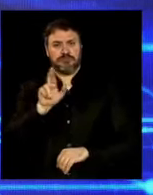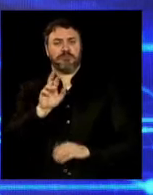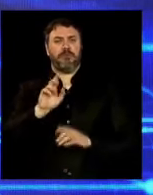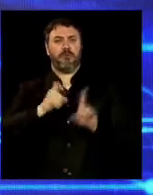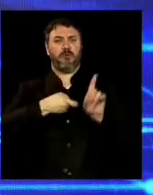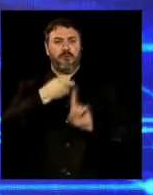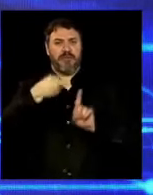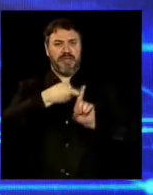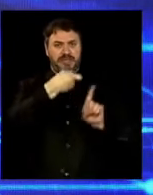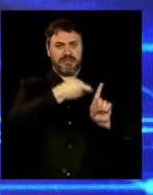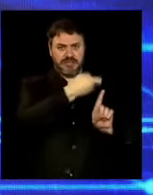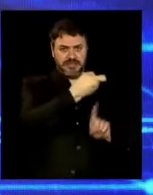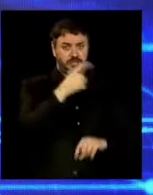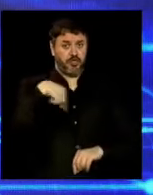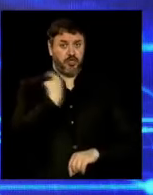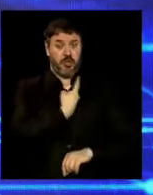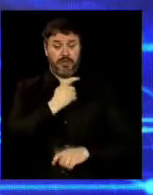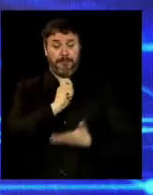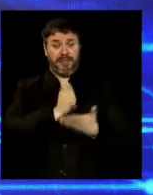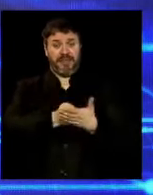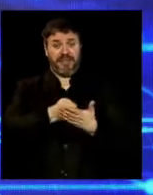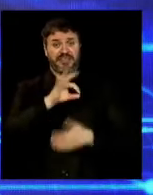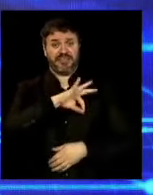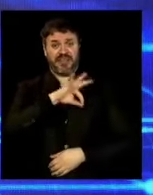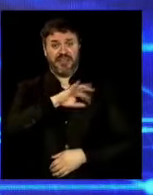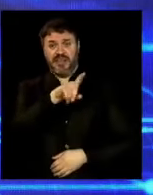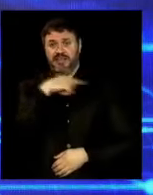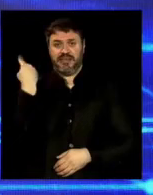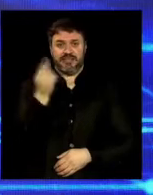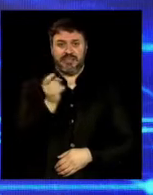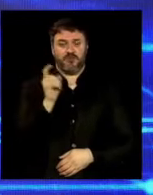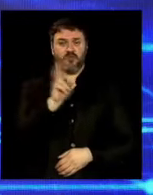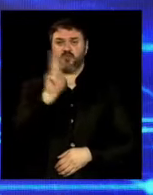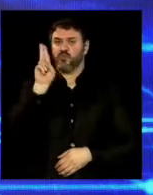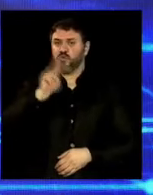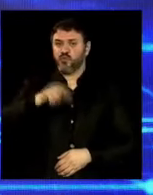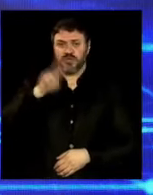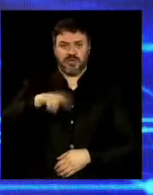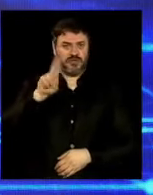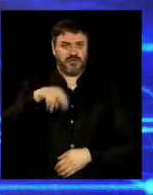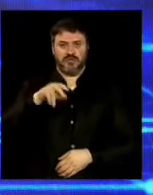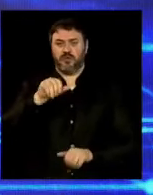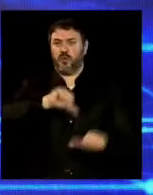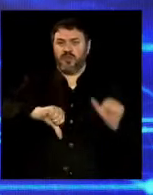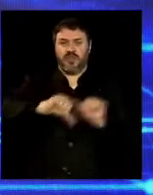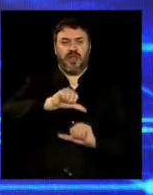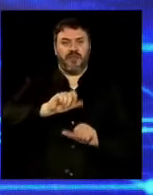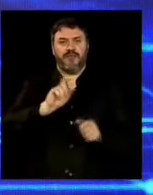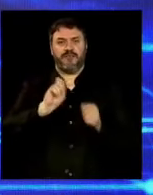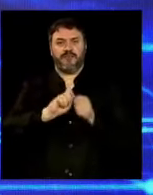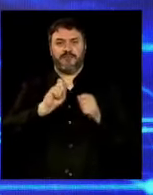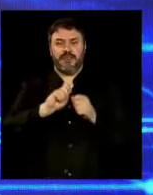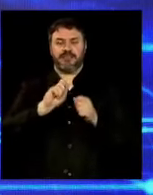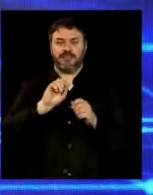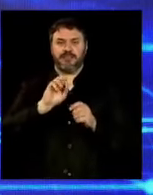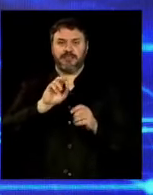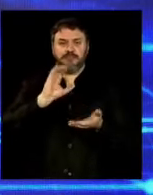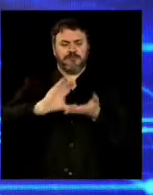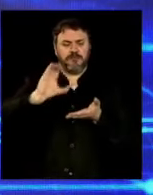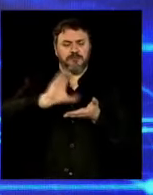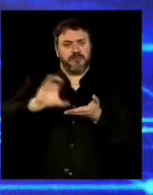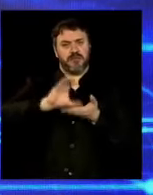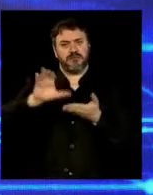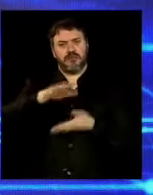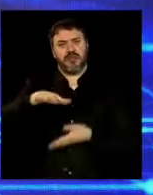nós não atrasamos o salário dos servidores, muito pelo contrário. Nós fizemos pesados investimentos na educação, na